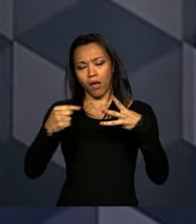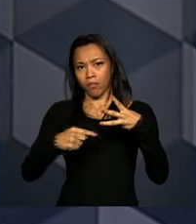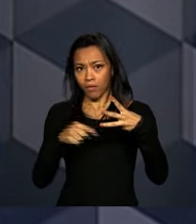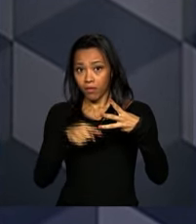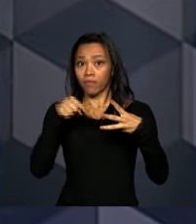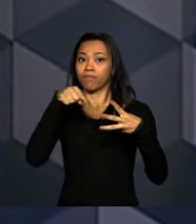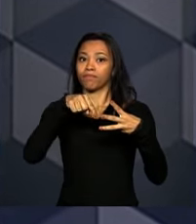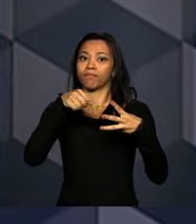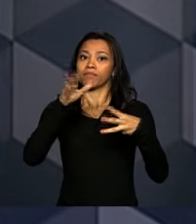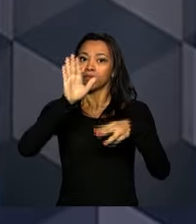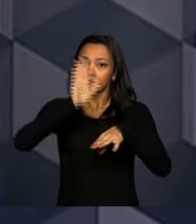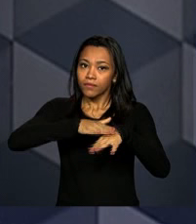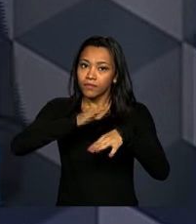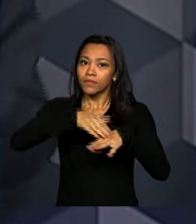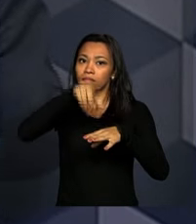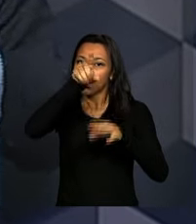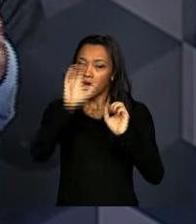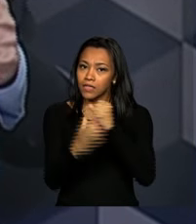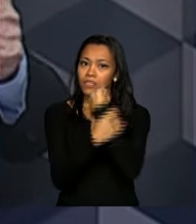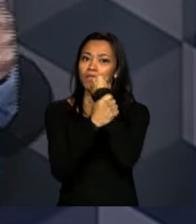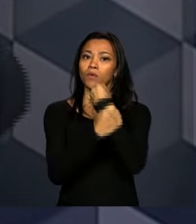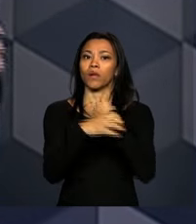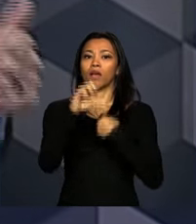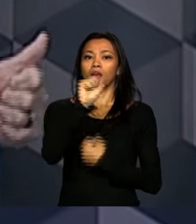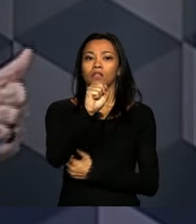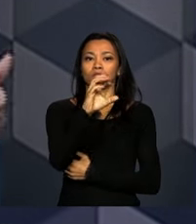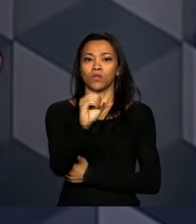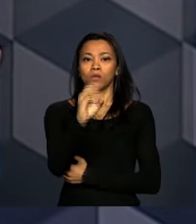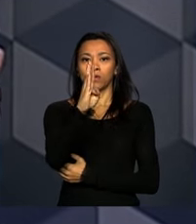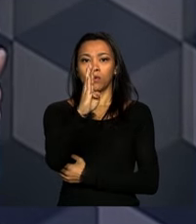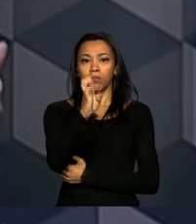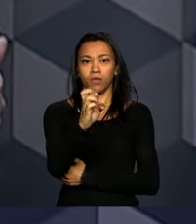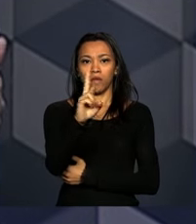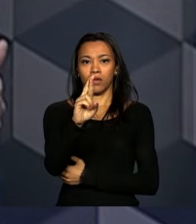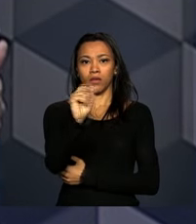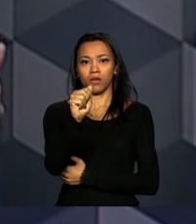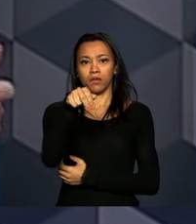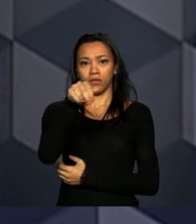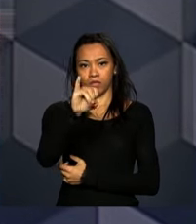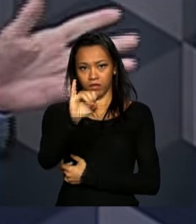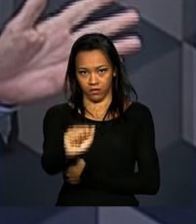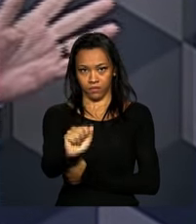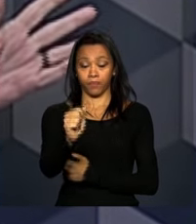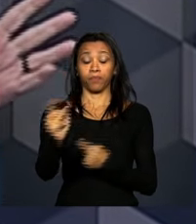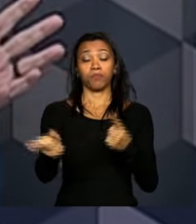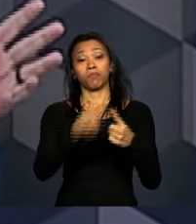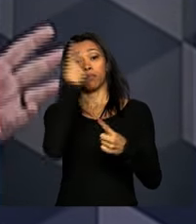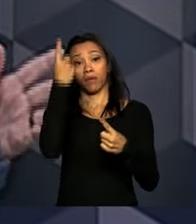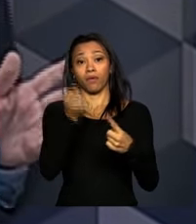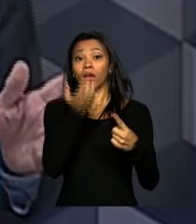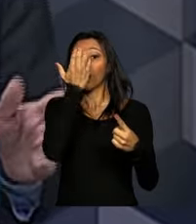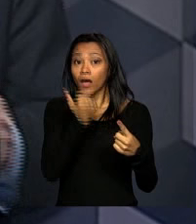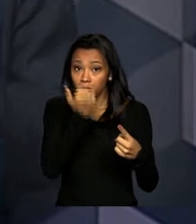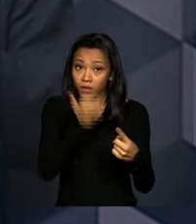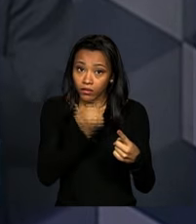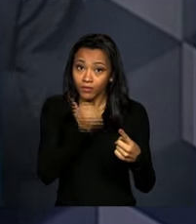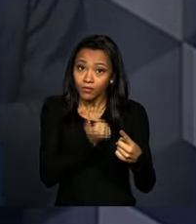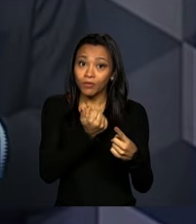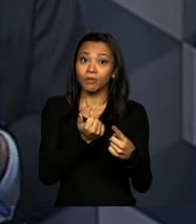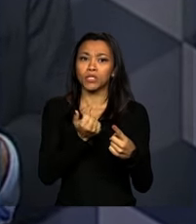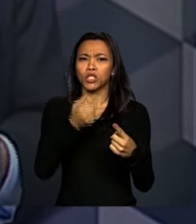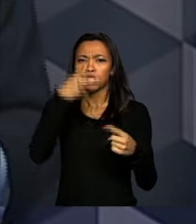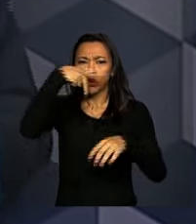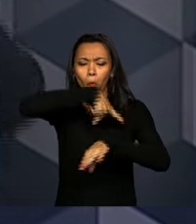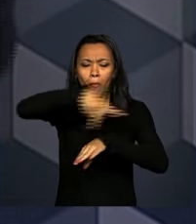soberania de um país, de um povo. A primeira é sempre a soberania alimentar, a reserva de alimentos, a capacidade de